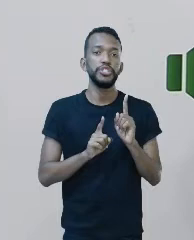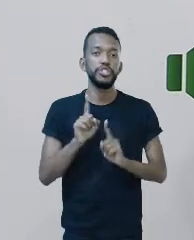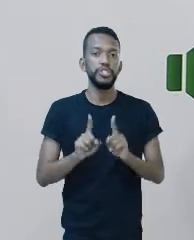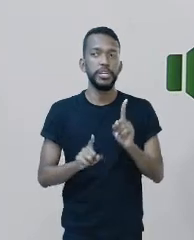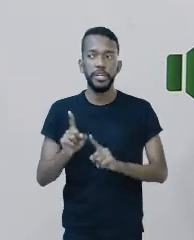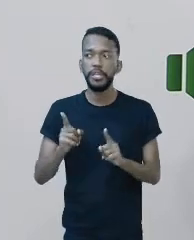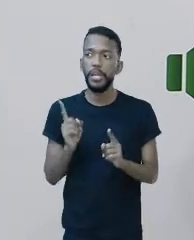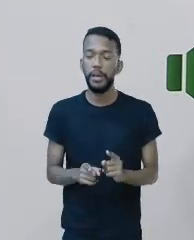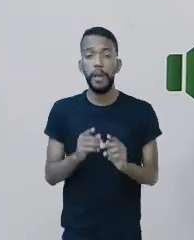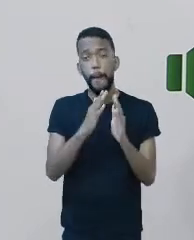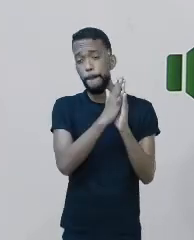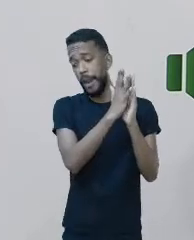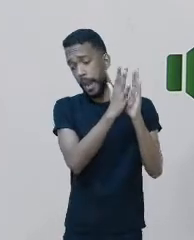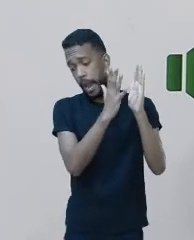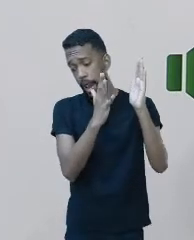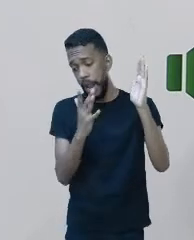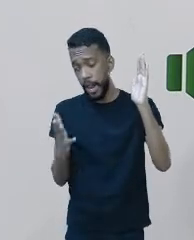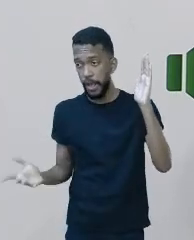desde aí até o final.